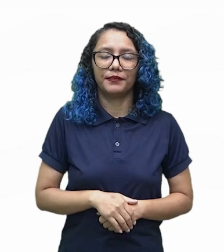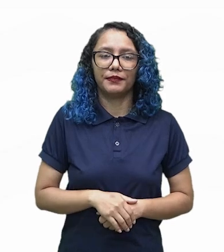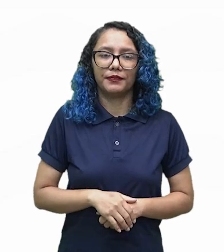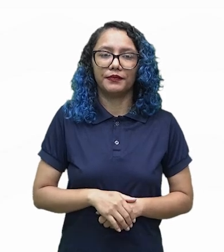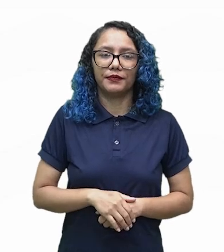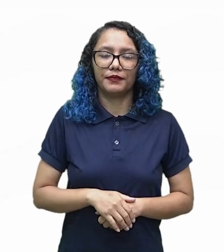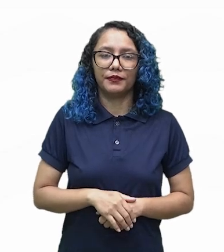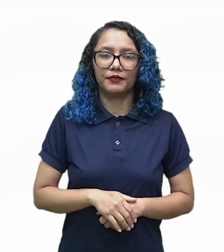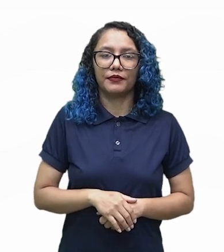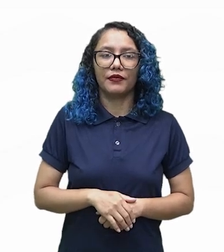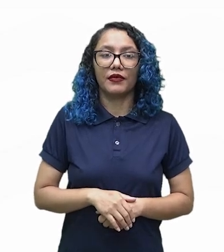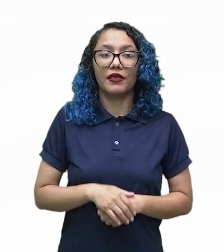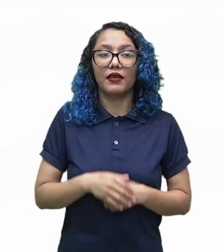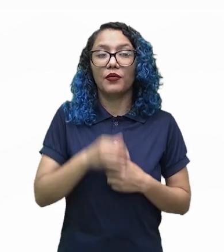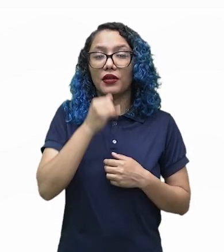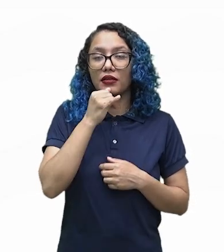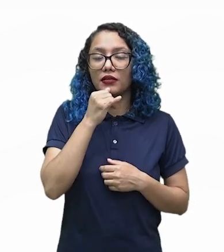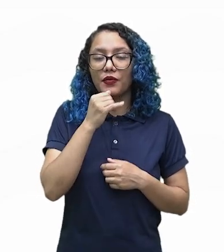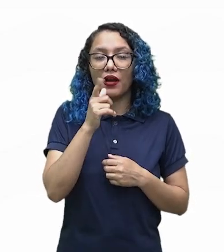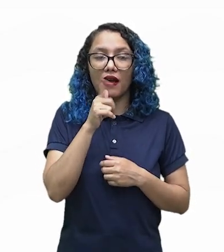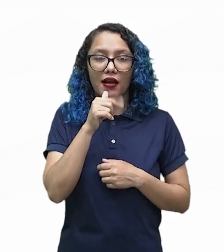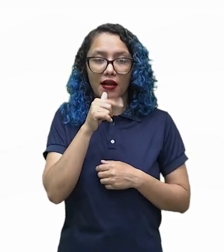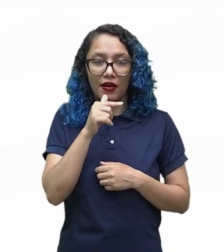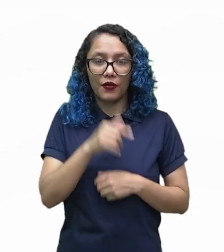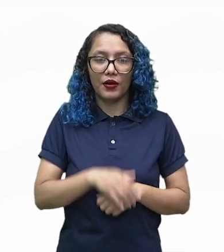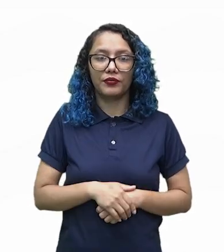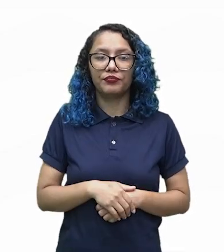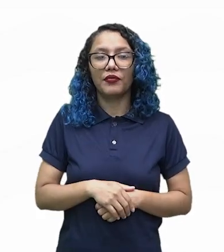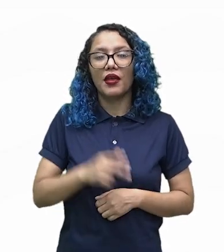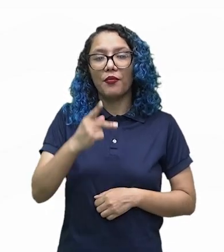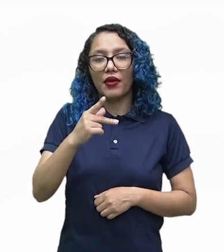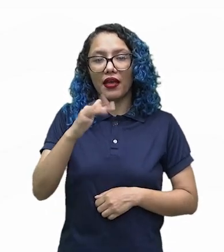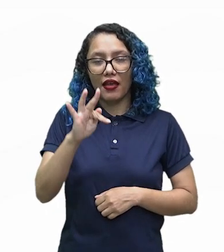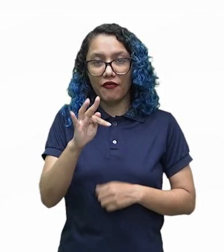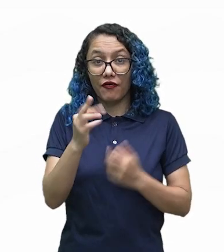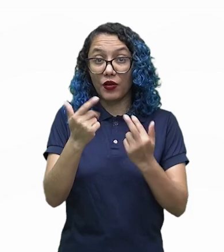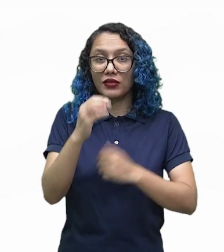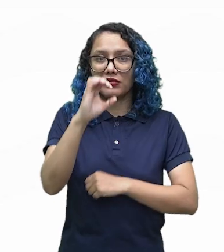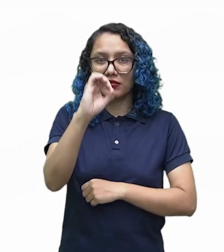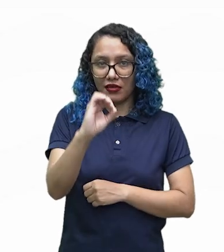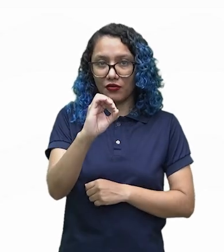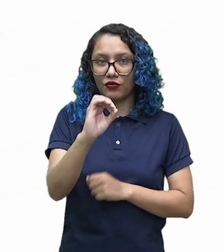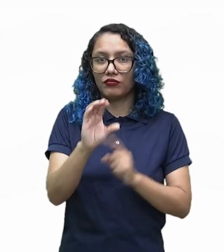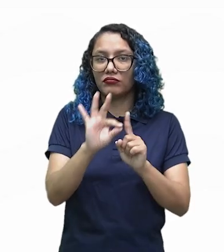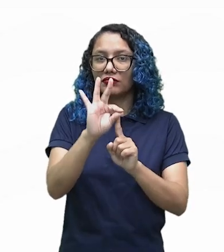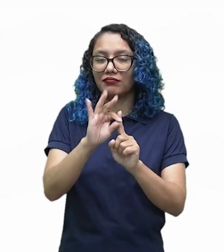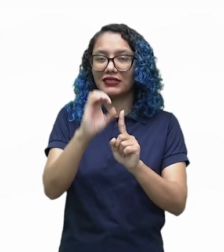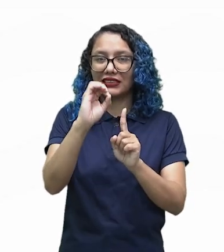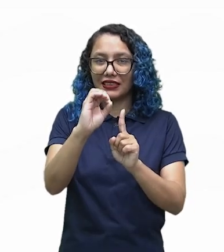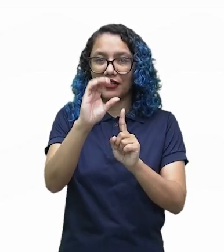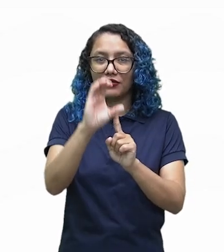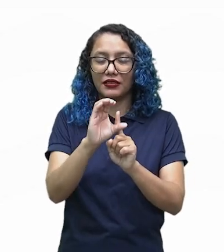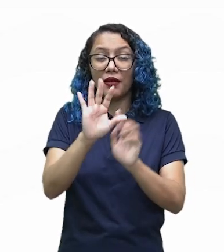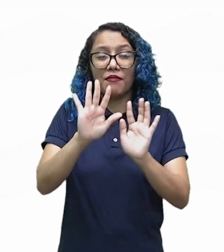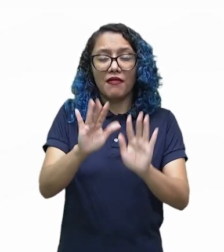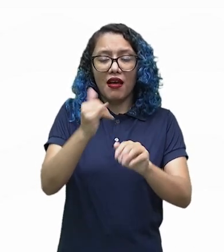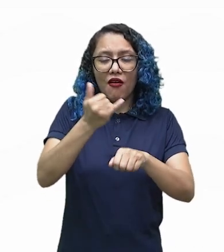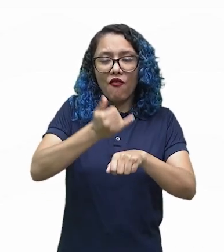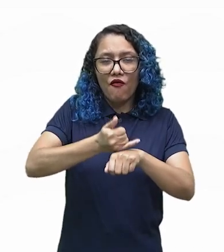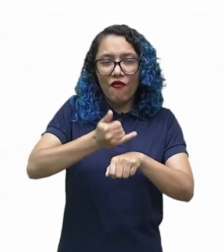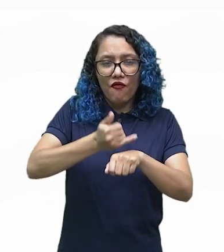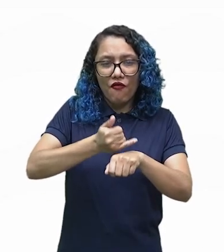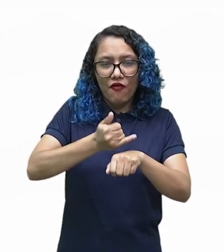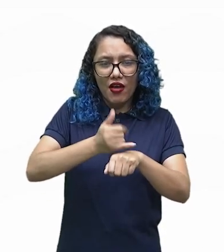né? A água, sim, tem ponto de fusão 0, beleza? Mas o